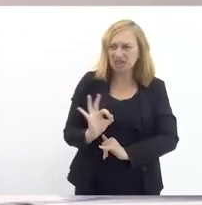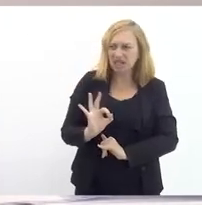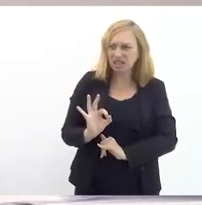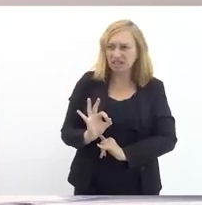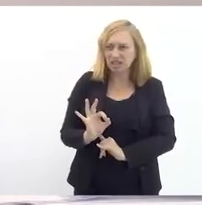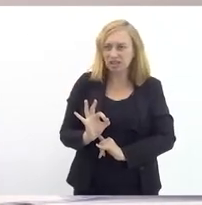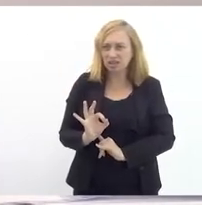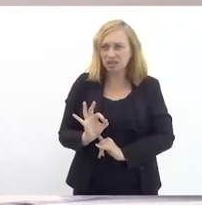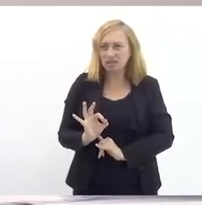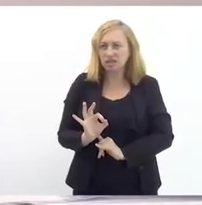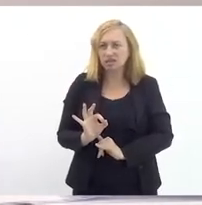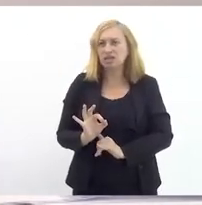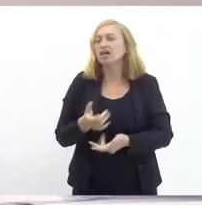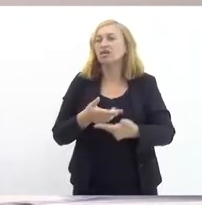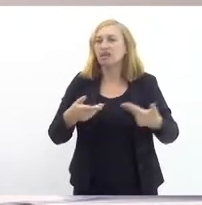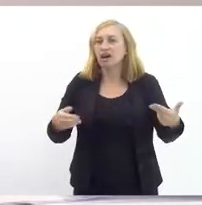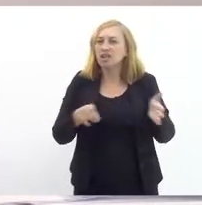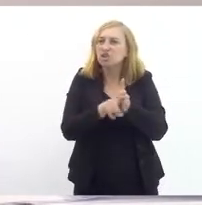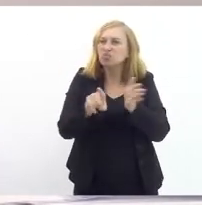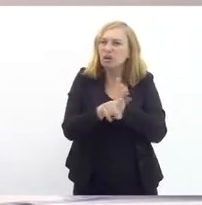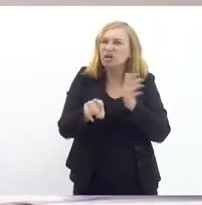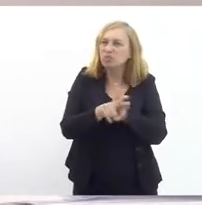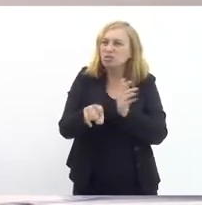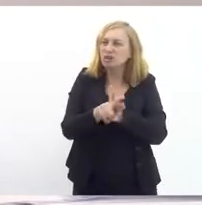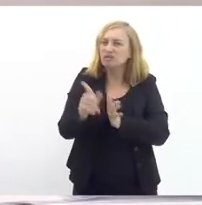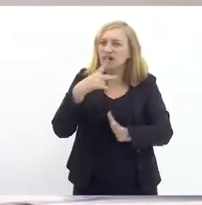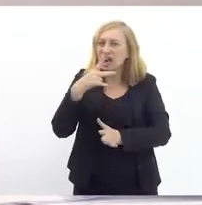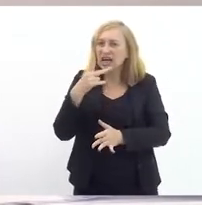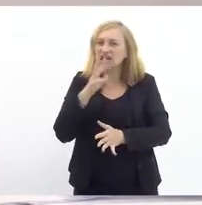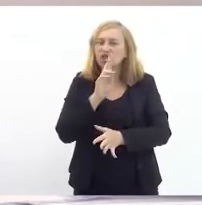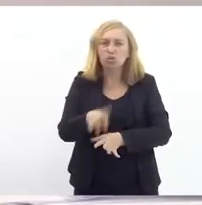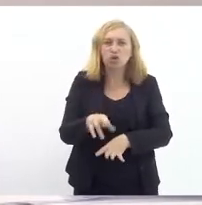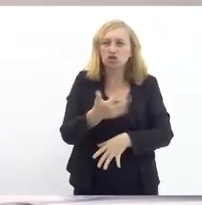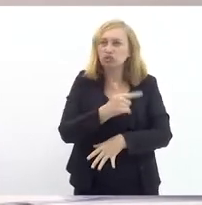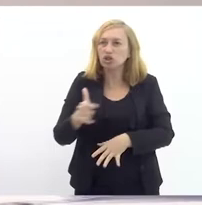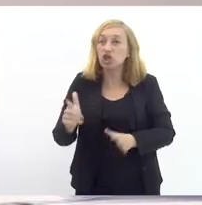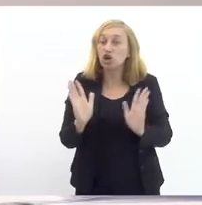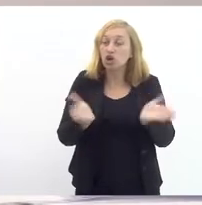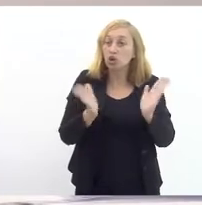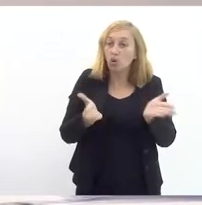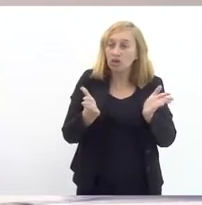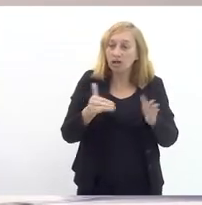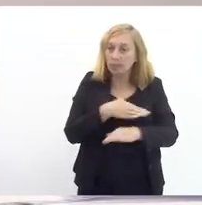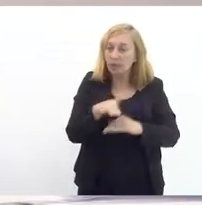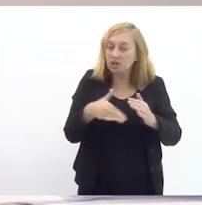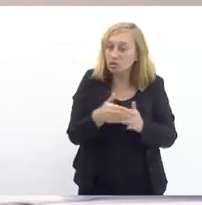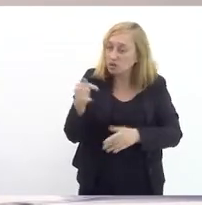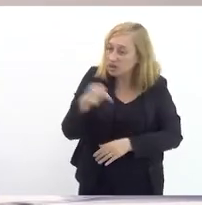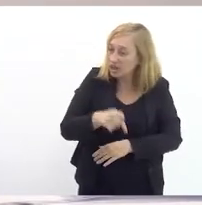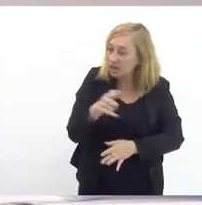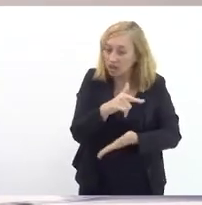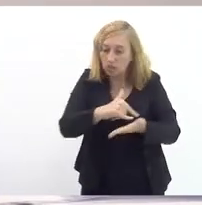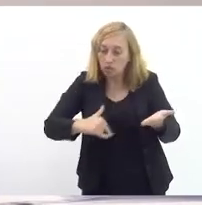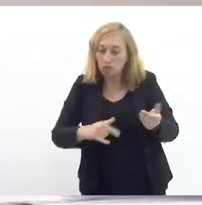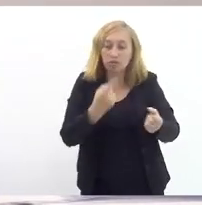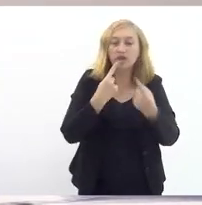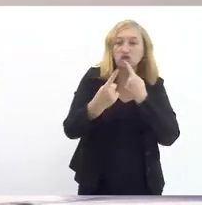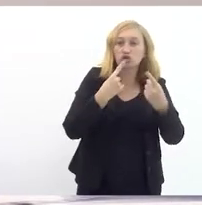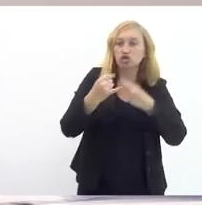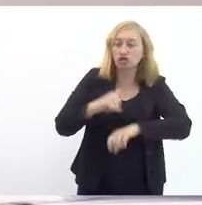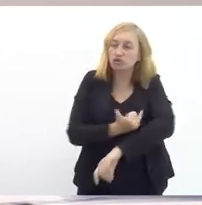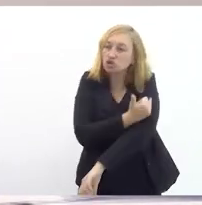Da mesma forma que várias perguntas foram formuladas e não tem resposta. E hoje era para todo mundo estar aqui munido de documentação para discutir